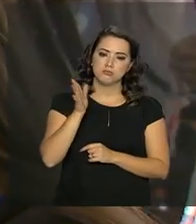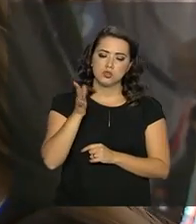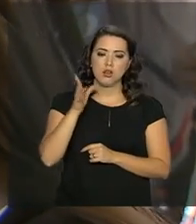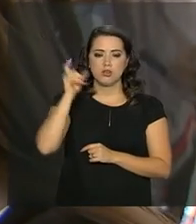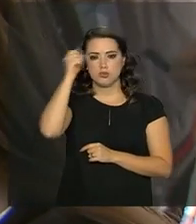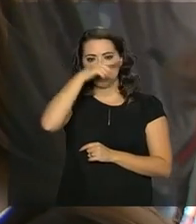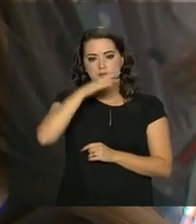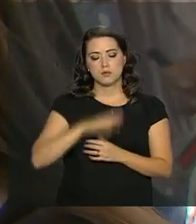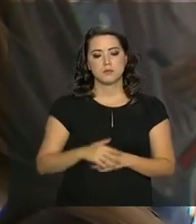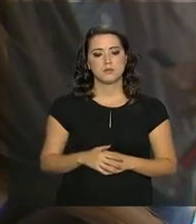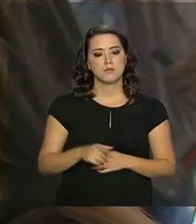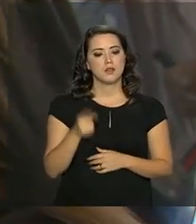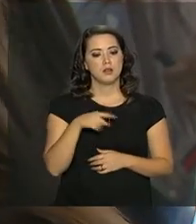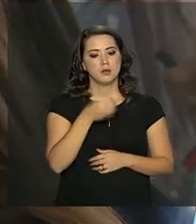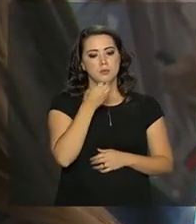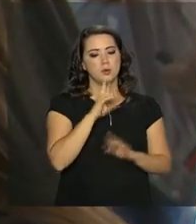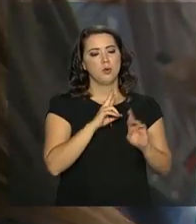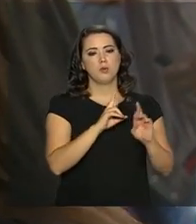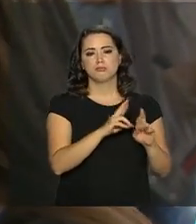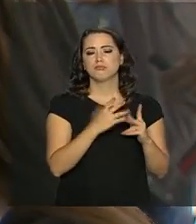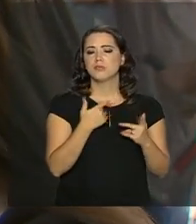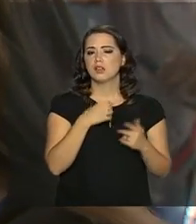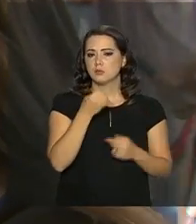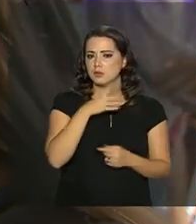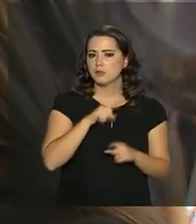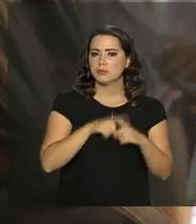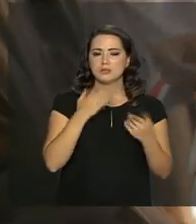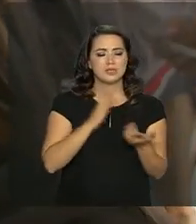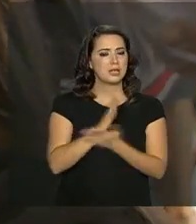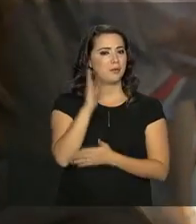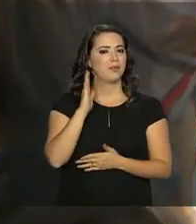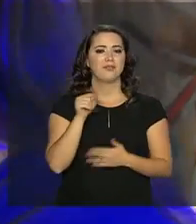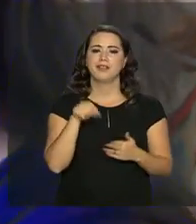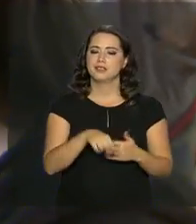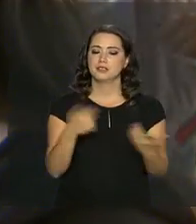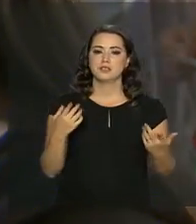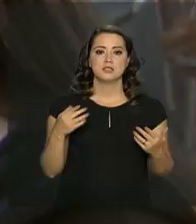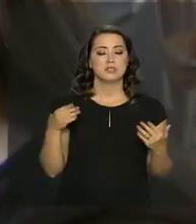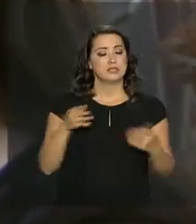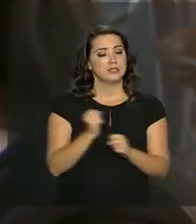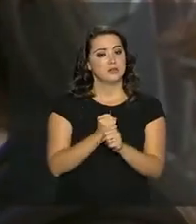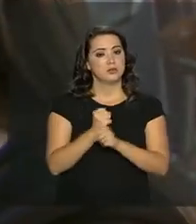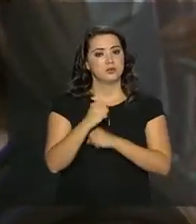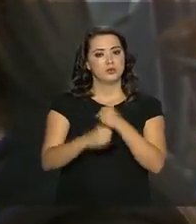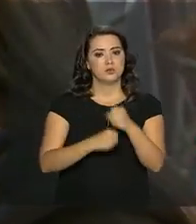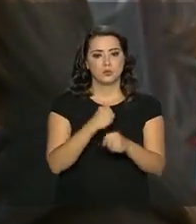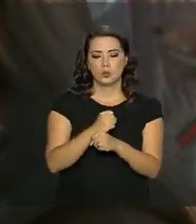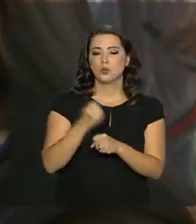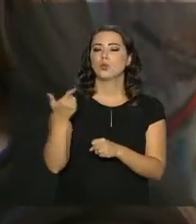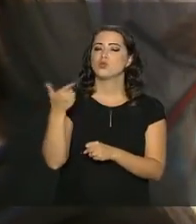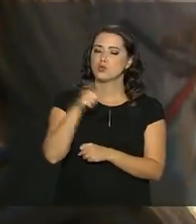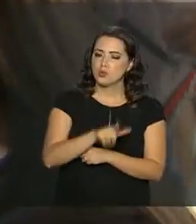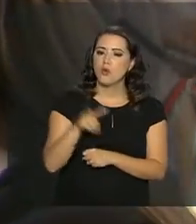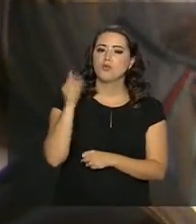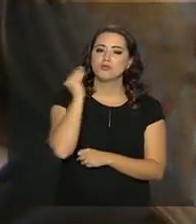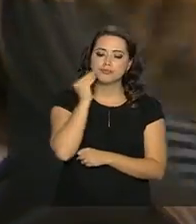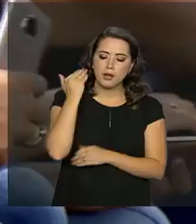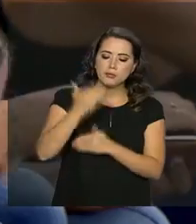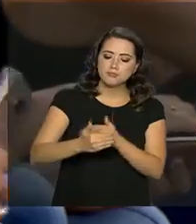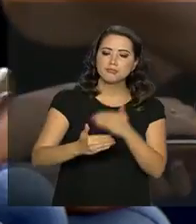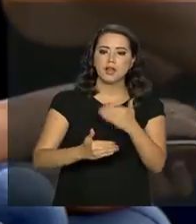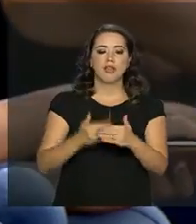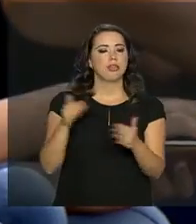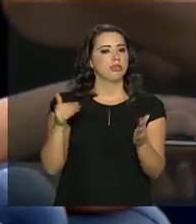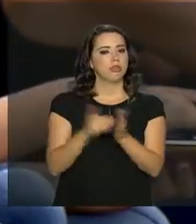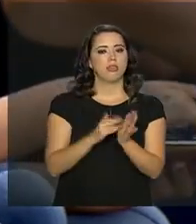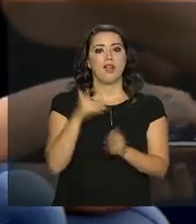as minhas expectativas mas eu não sei se ainda dá pra passar mas sim um se não der também tenta de novo ano que vem tendo até onde conseguir